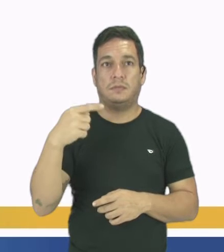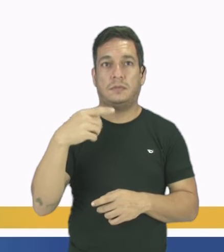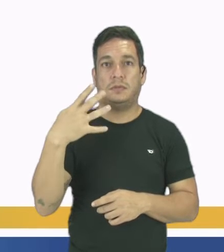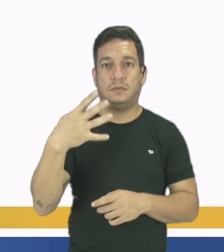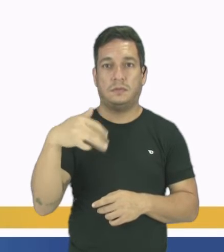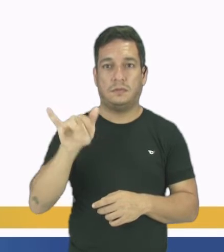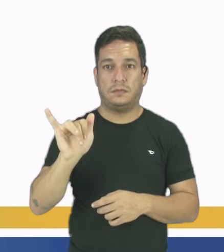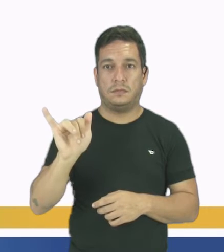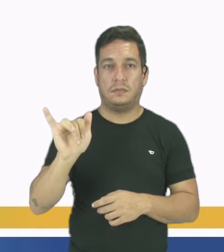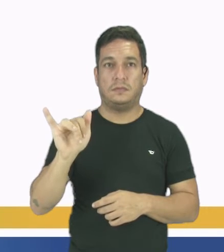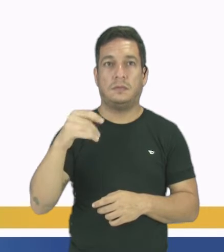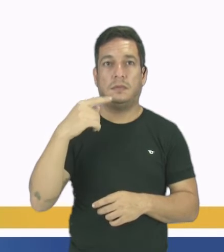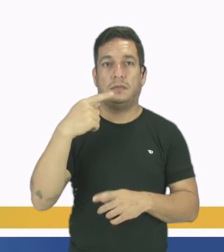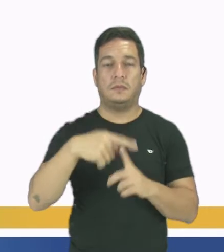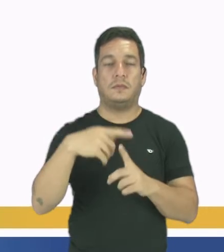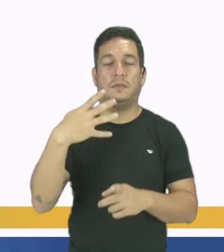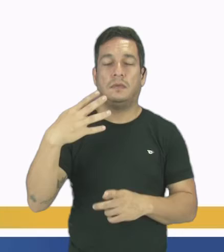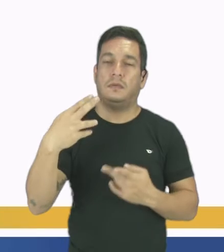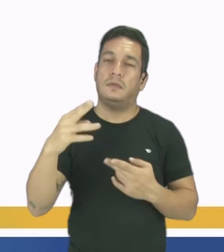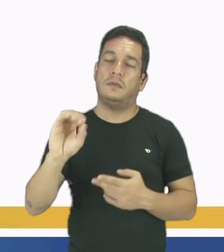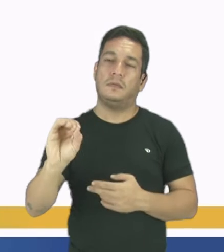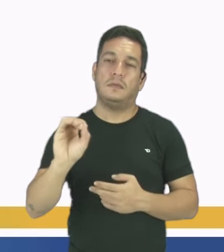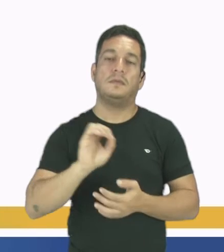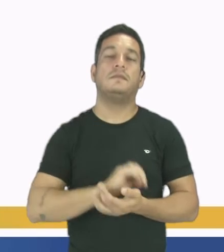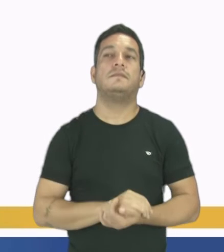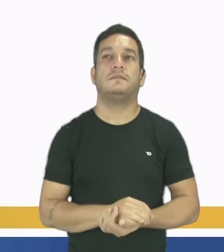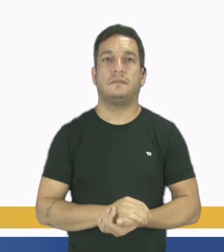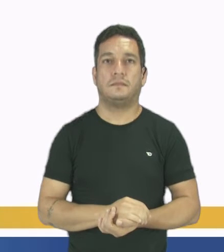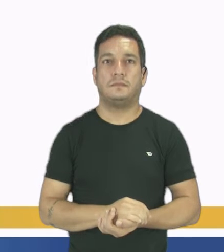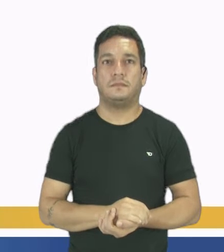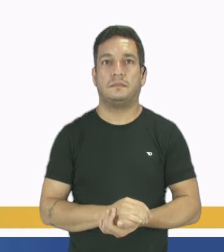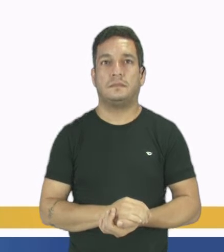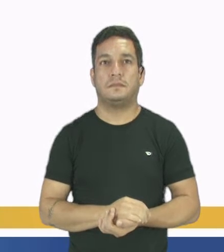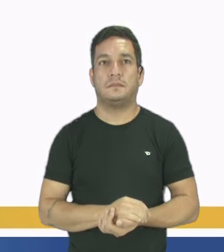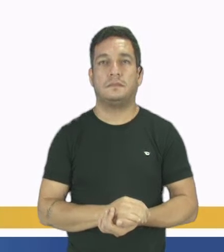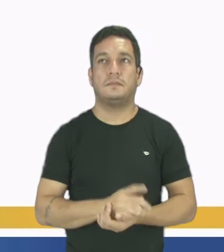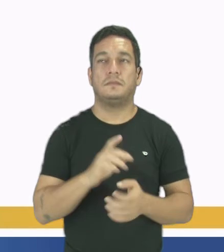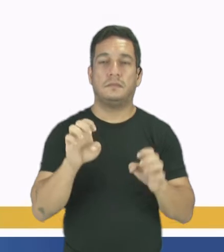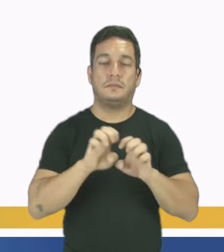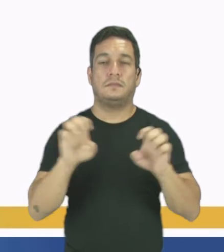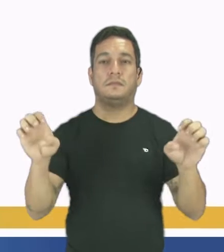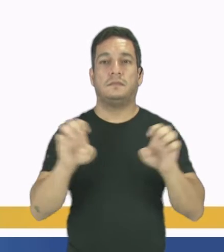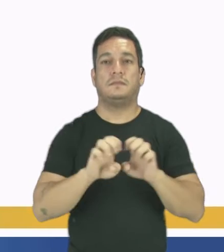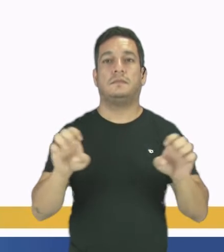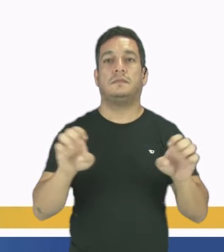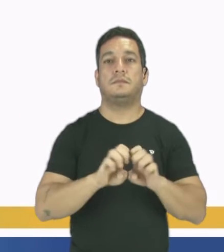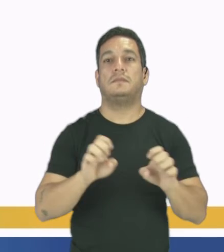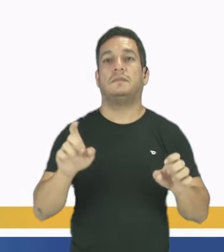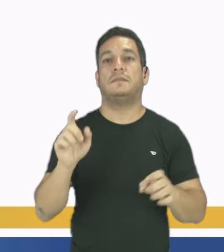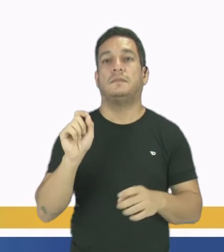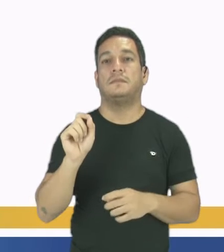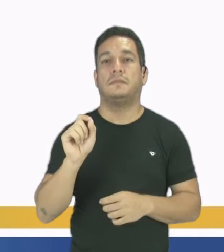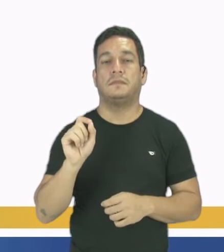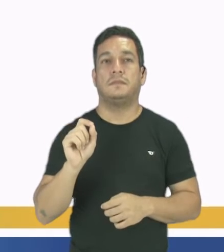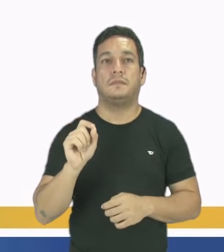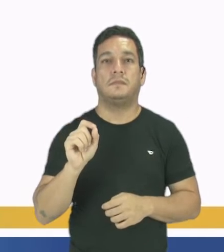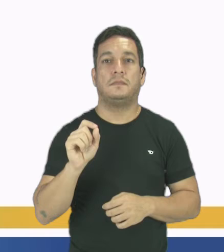4x menos 4y mais 4 igual a 0. Dessa equação, o estudo que nós vamos